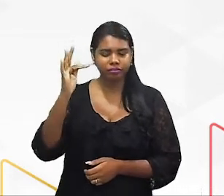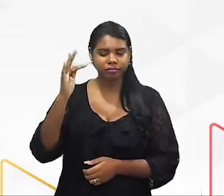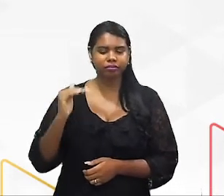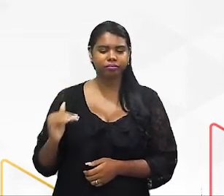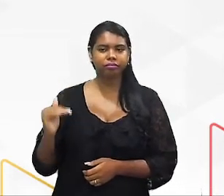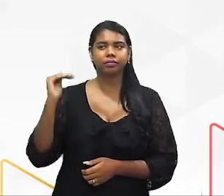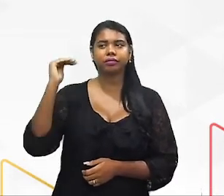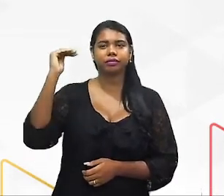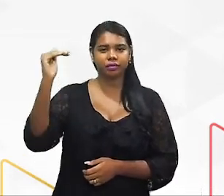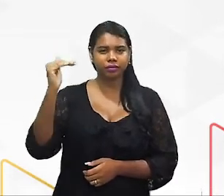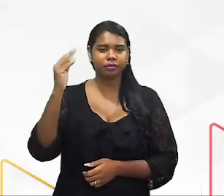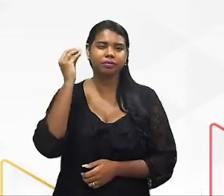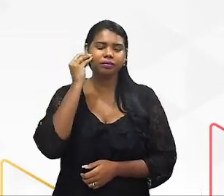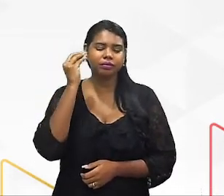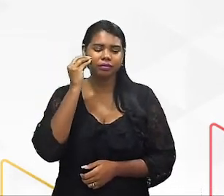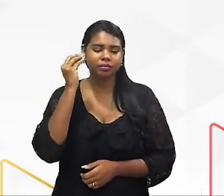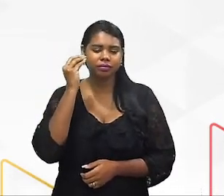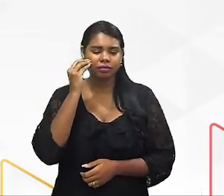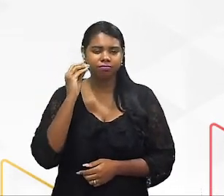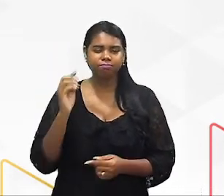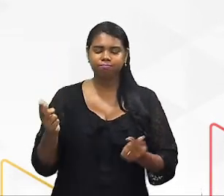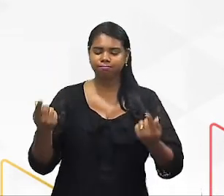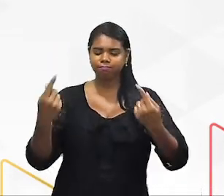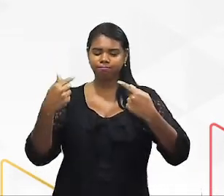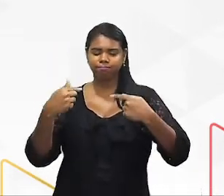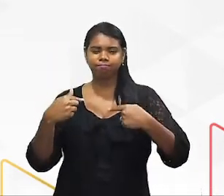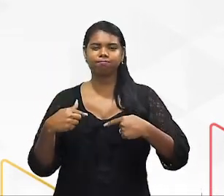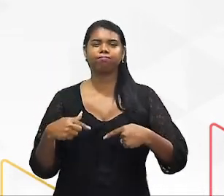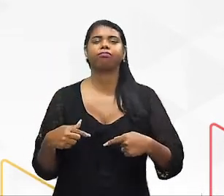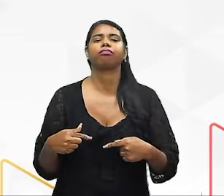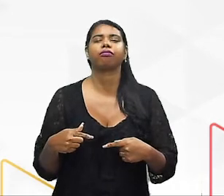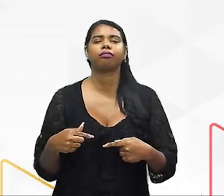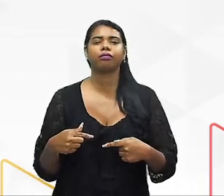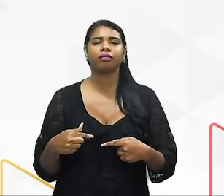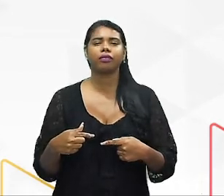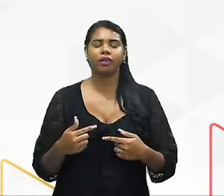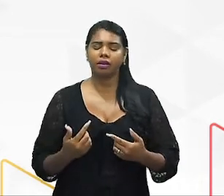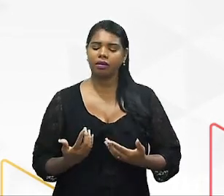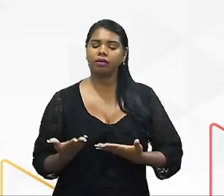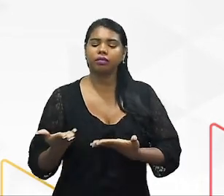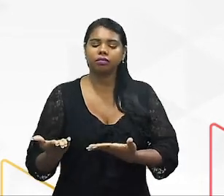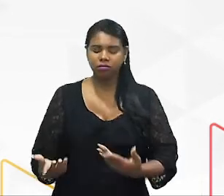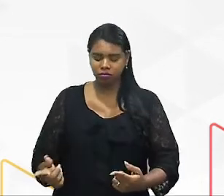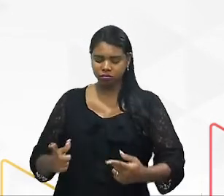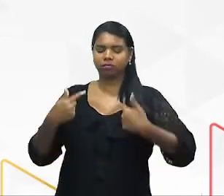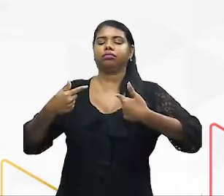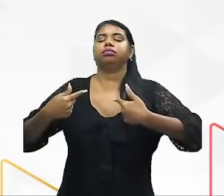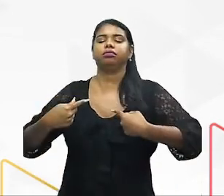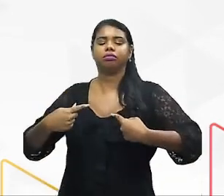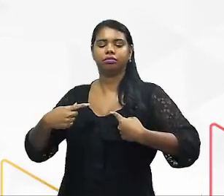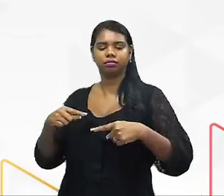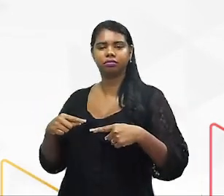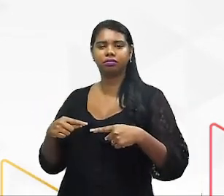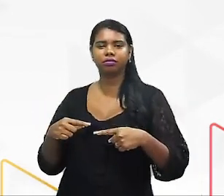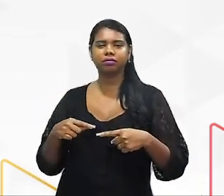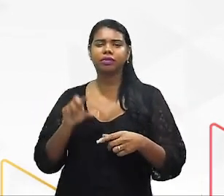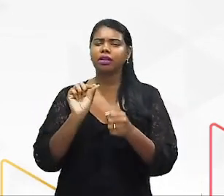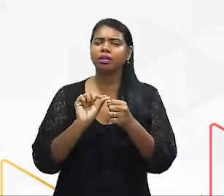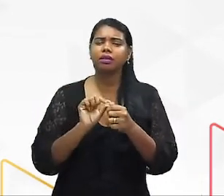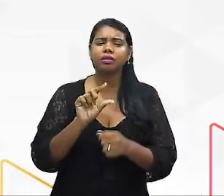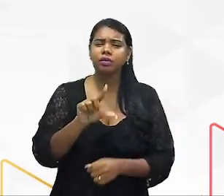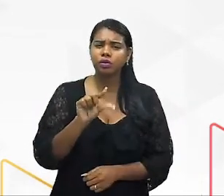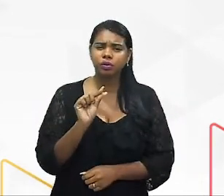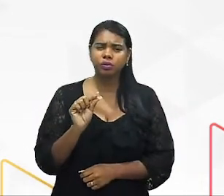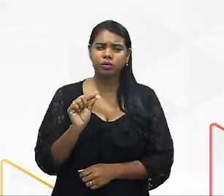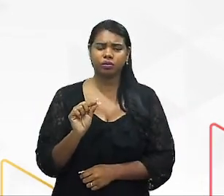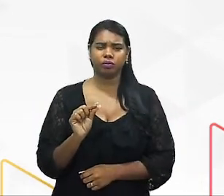vez mais interpelados, ou seja, convidados, né, provocados a fazer escolhas